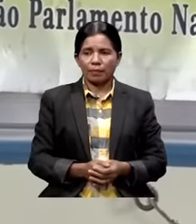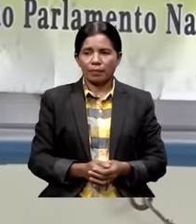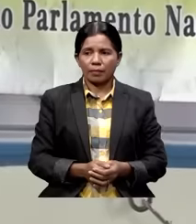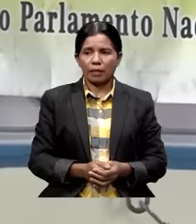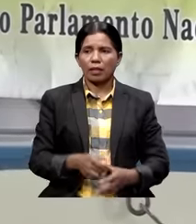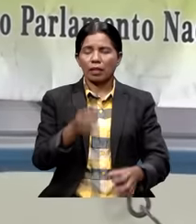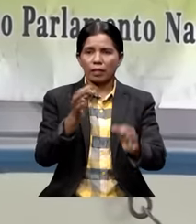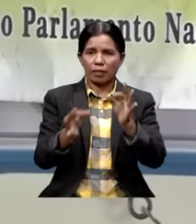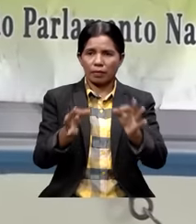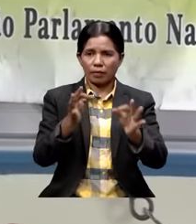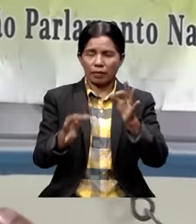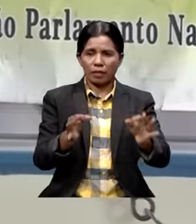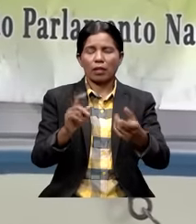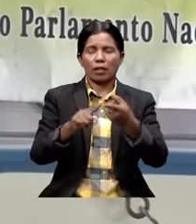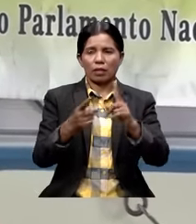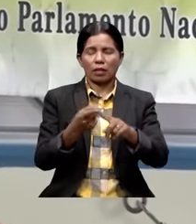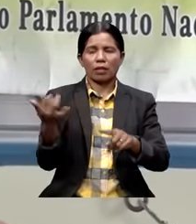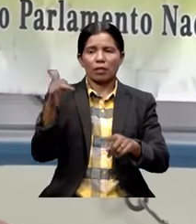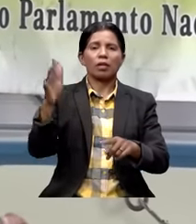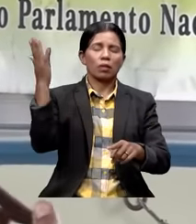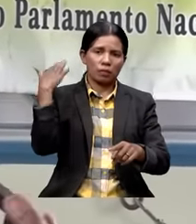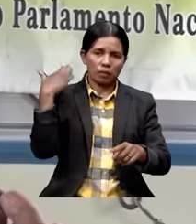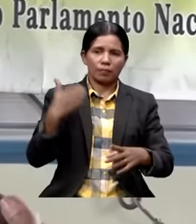mas que maluk sir nevema ka uluk,